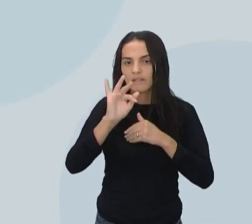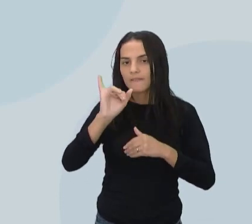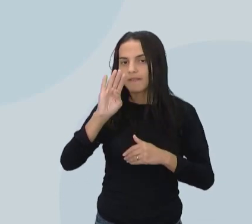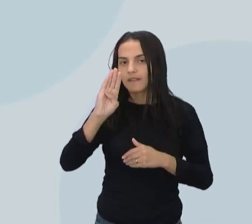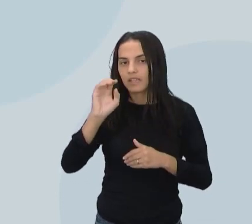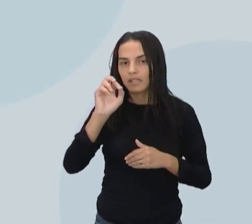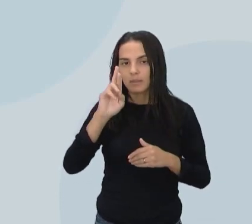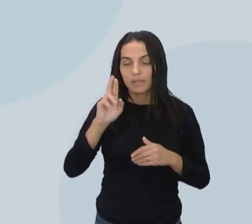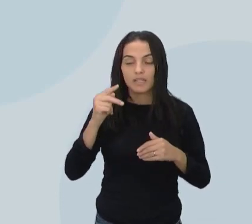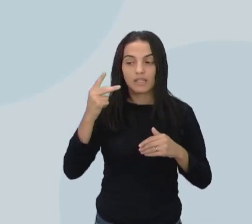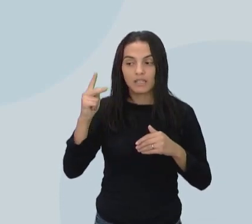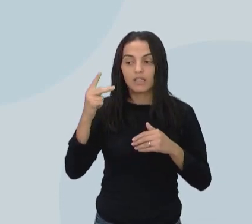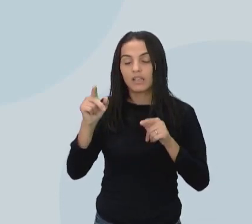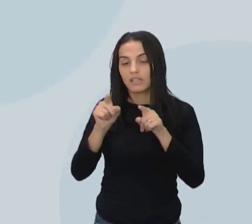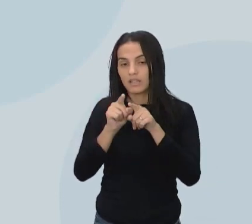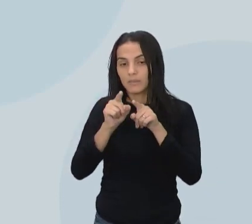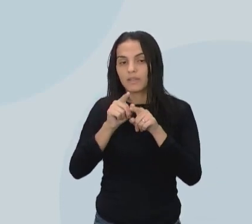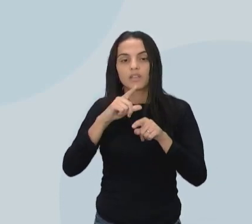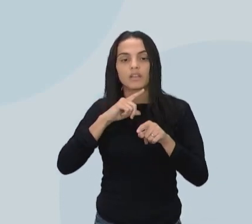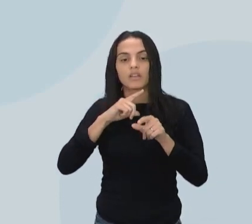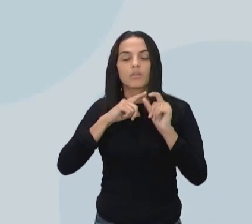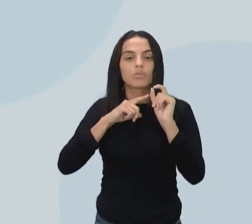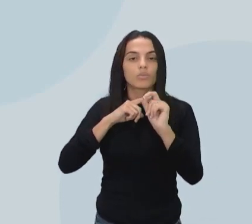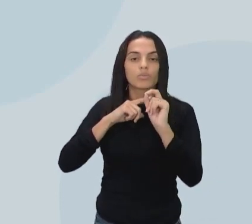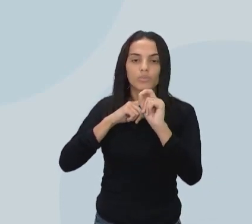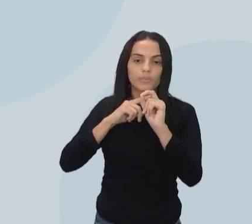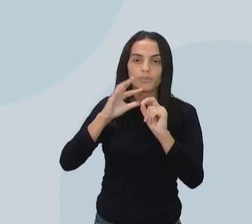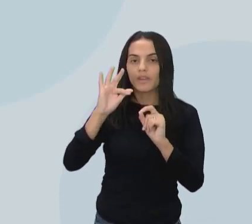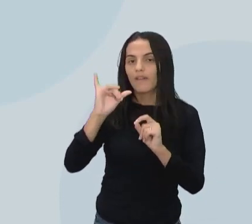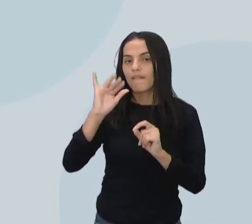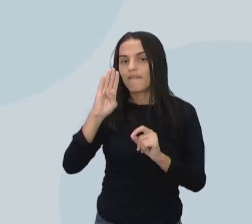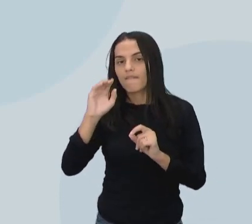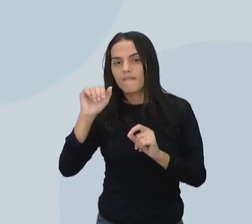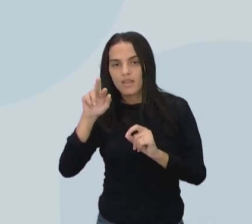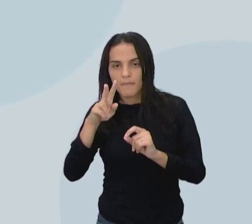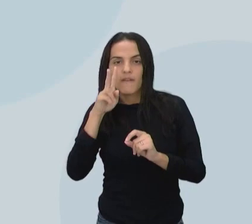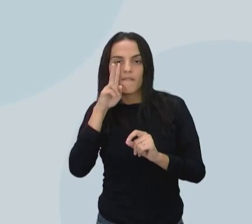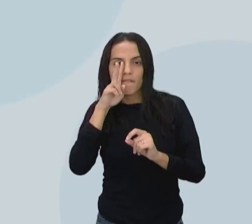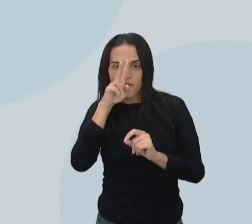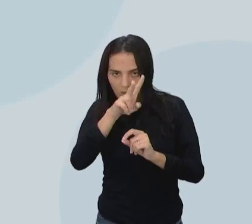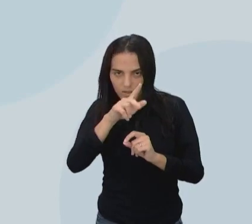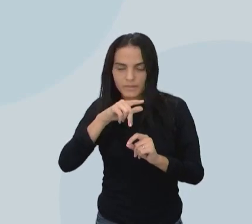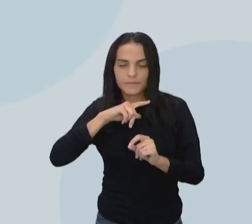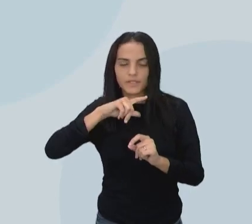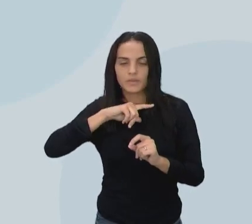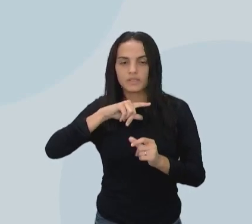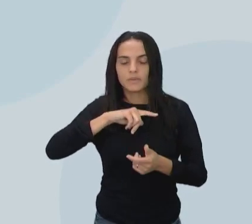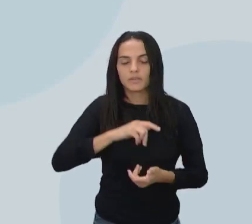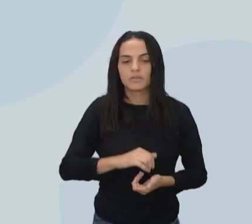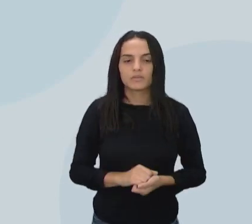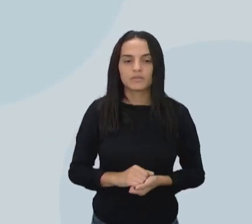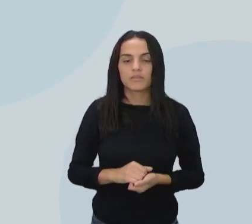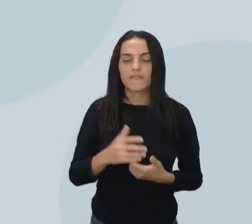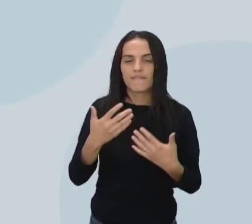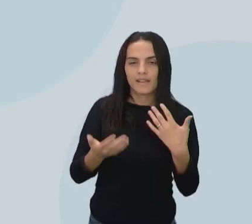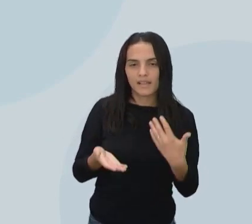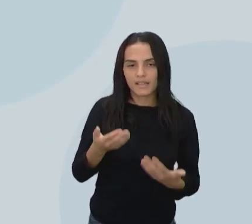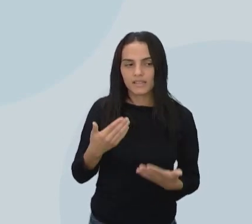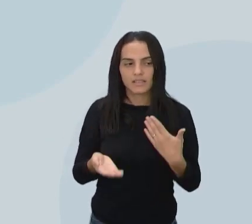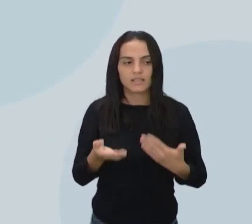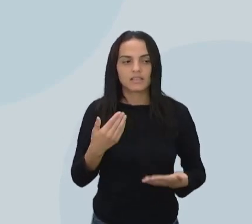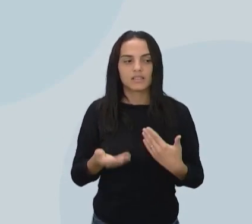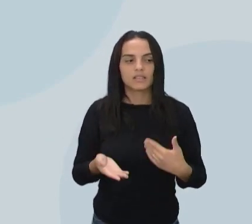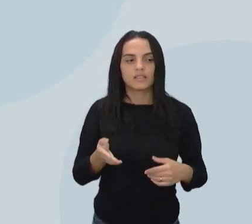né? E ele tem vamos falar assim, ele fibras bem resistentes, bem fortes, né? Flexíveis e